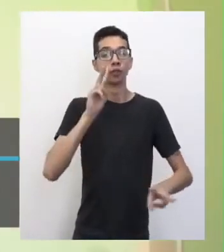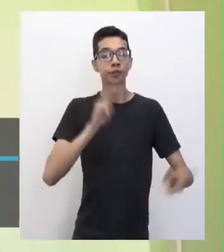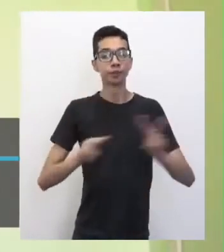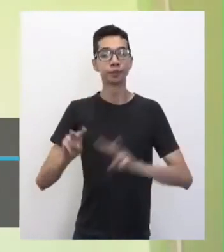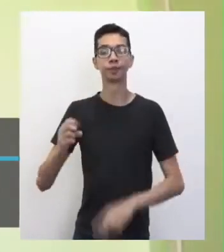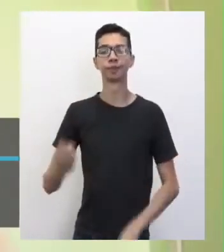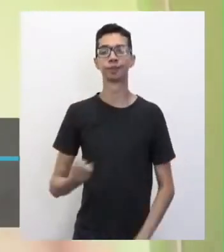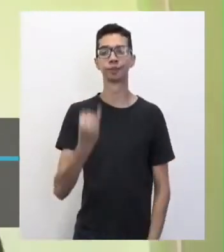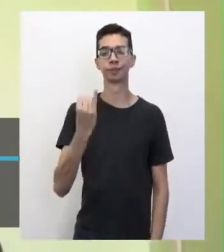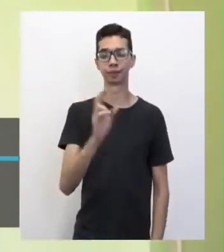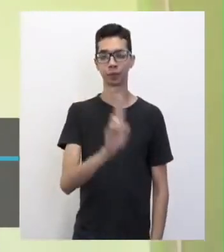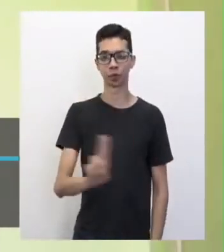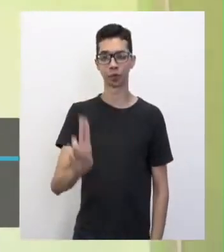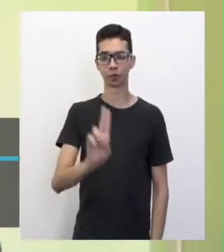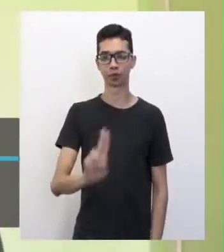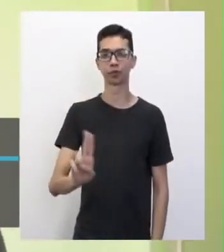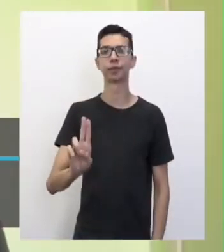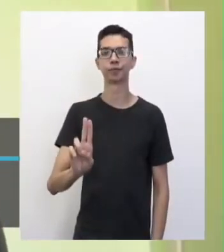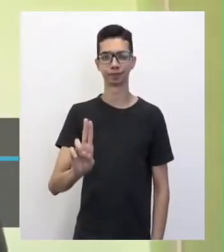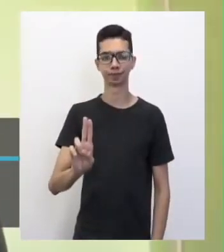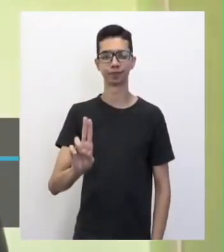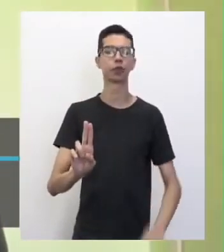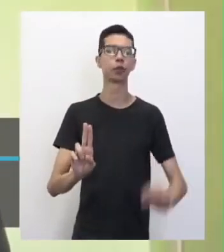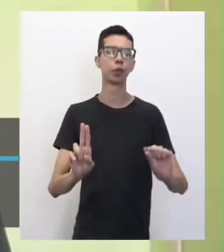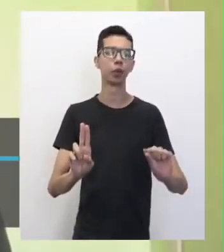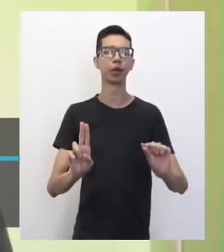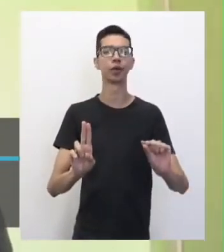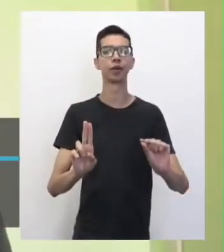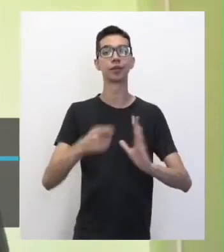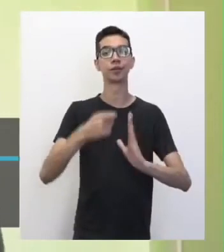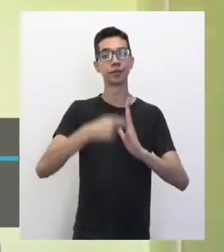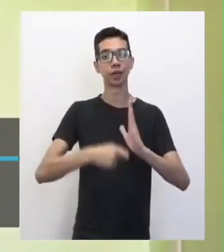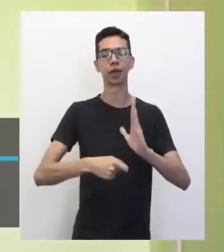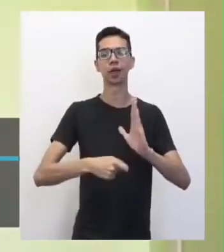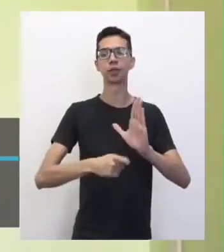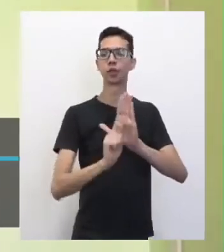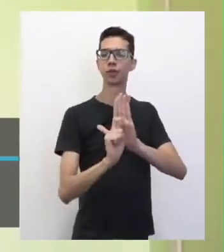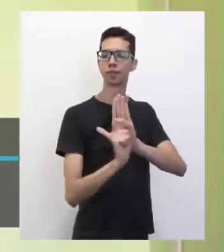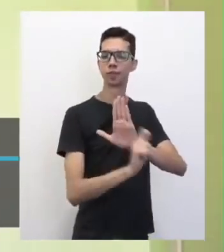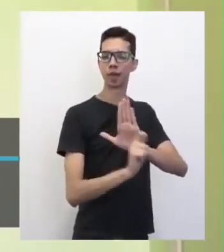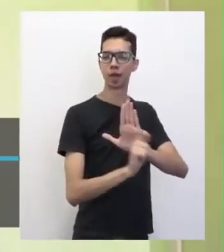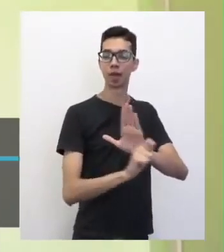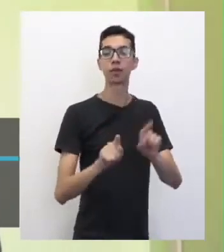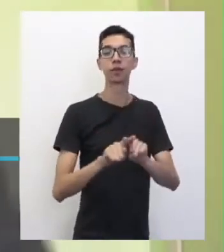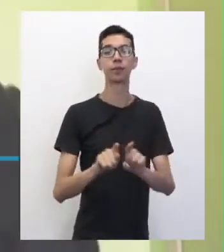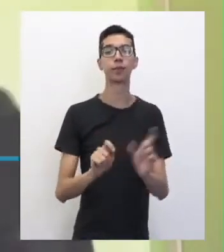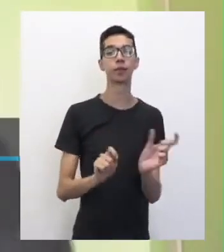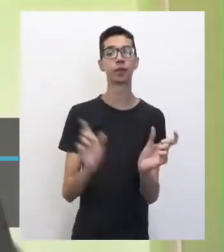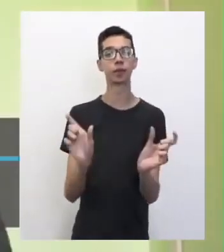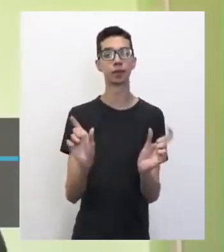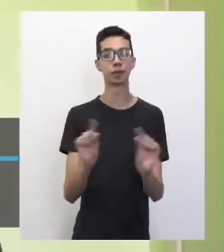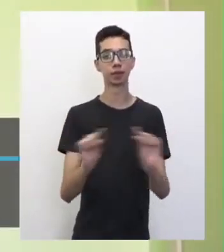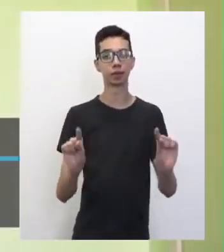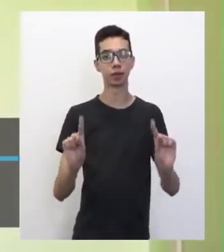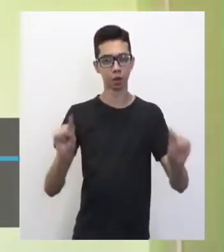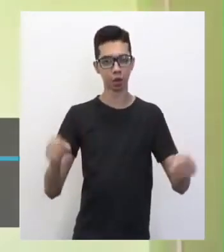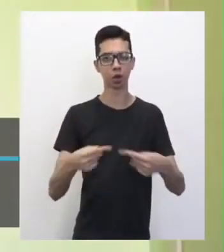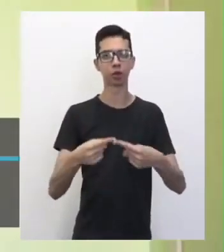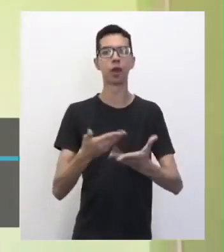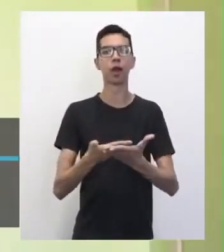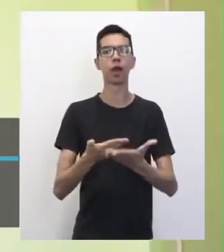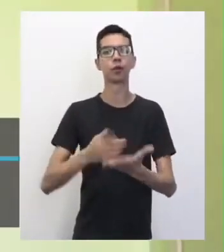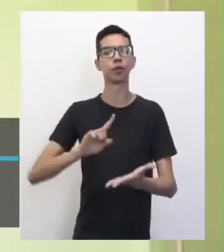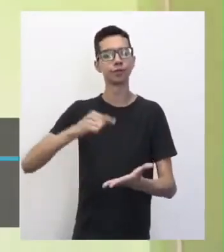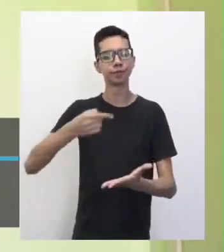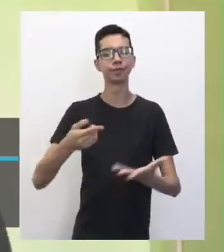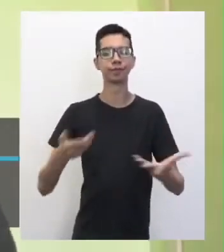e a utilização dos marcadores textuais, dos conectivos, né? Nas próximas aulas, nós